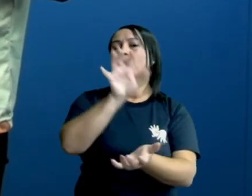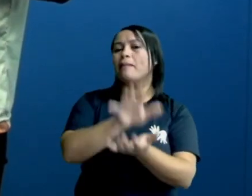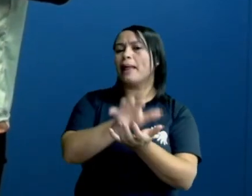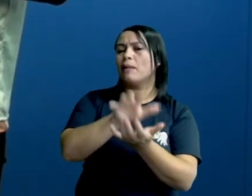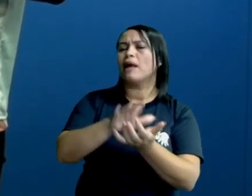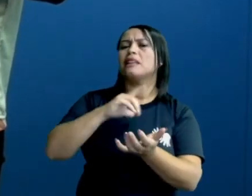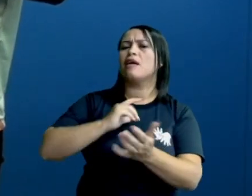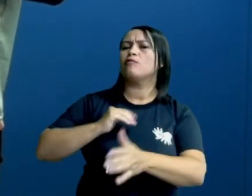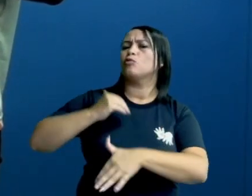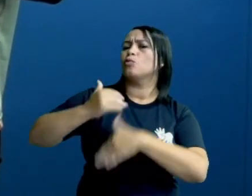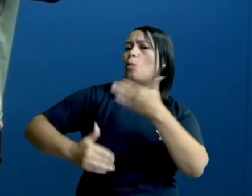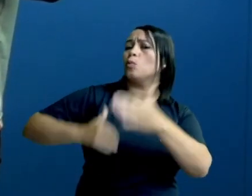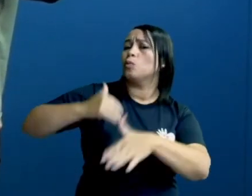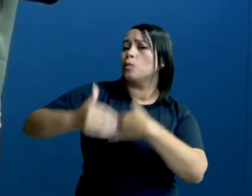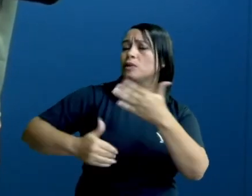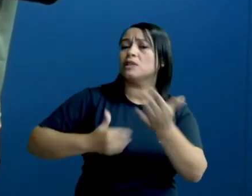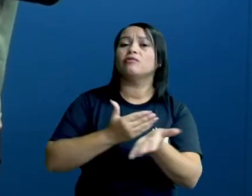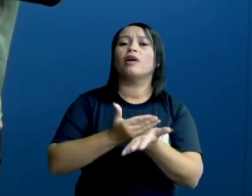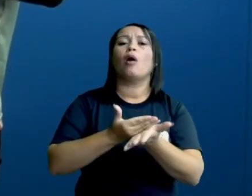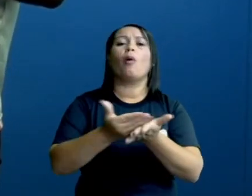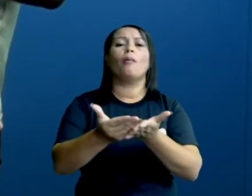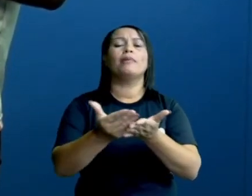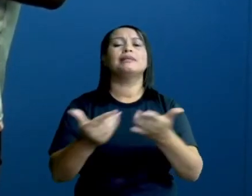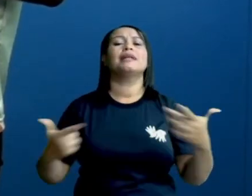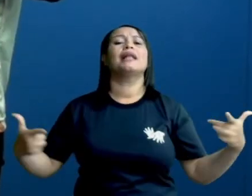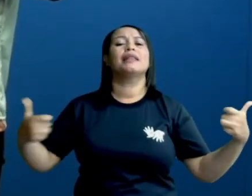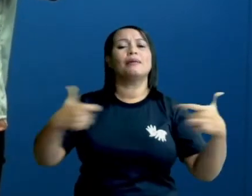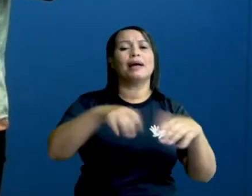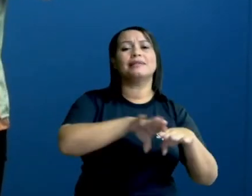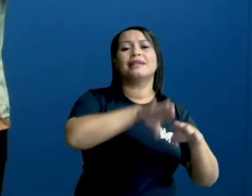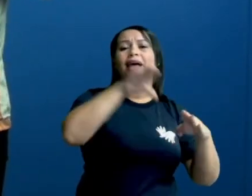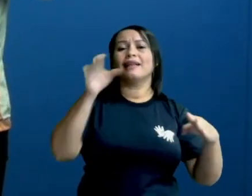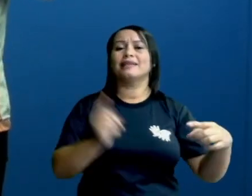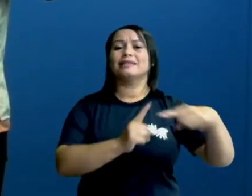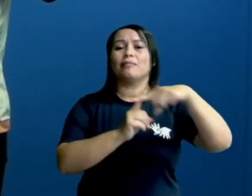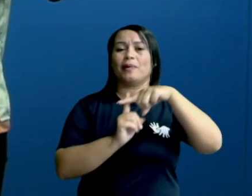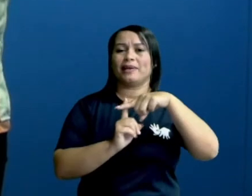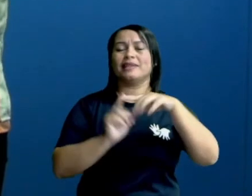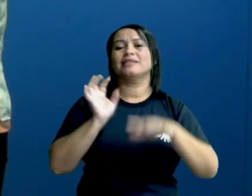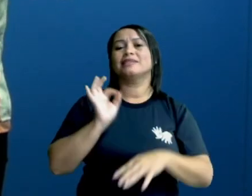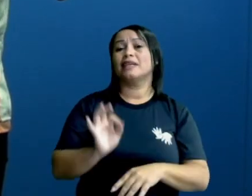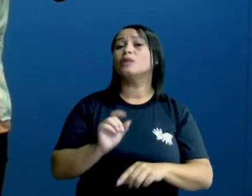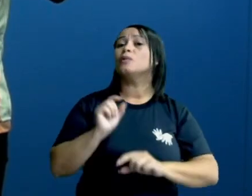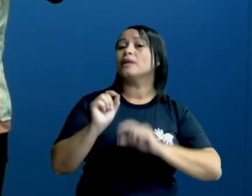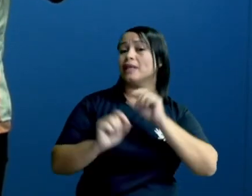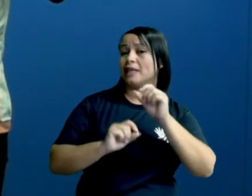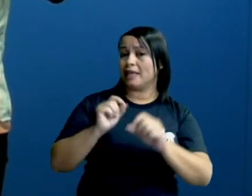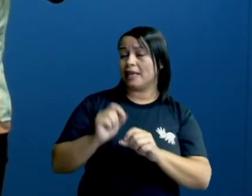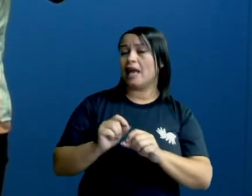esse processo vai iniciar aqui na Batalha das Tabocas, que é